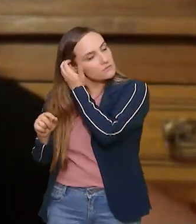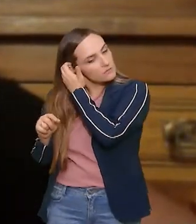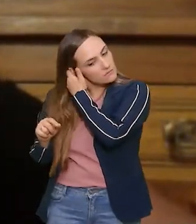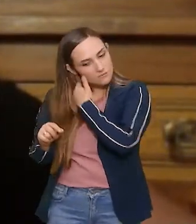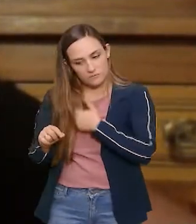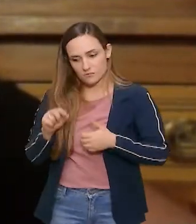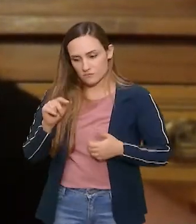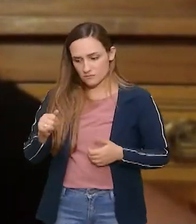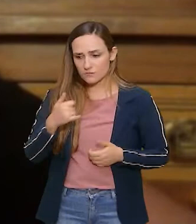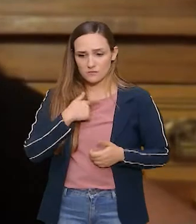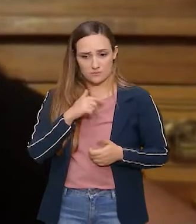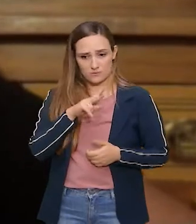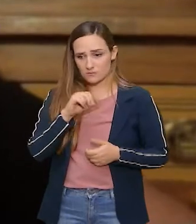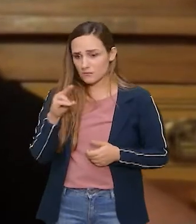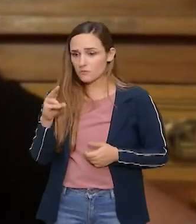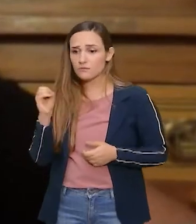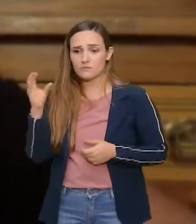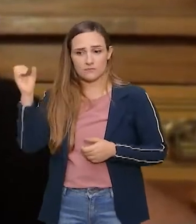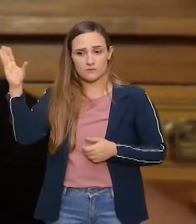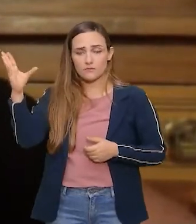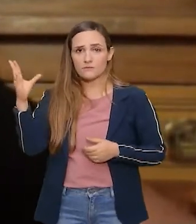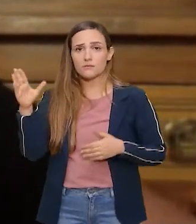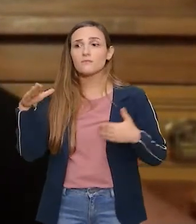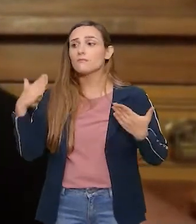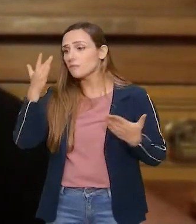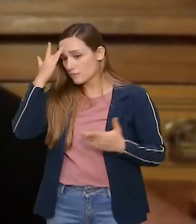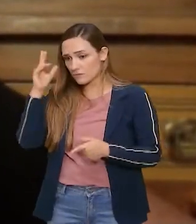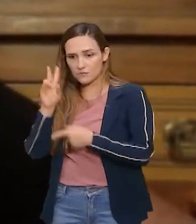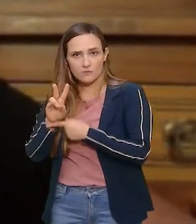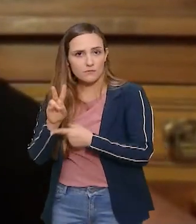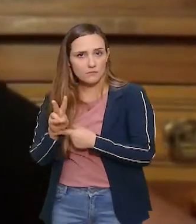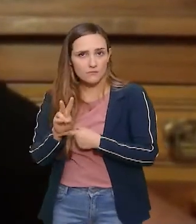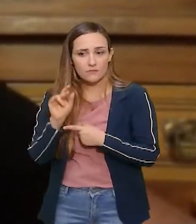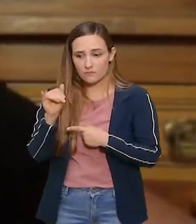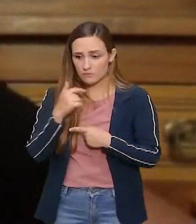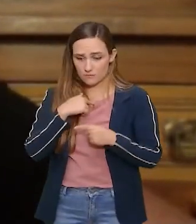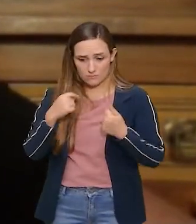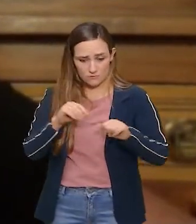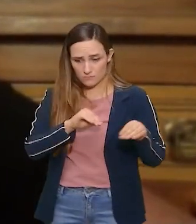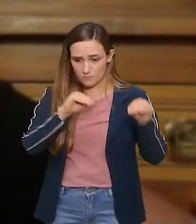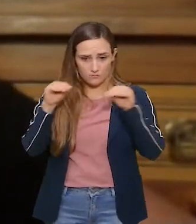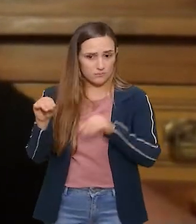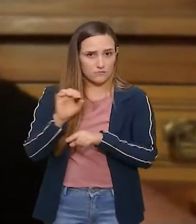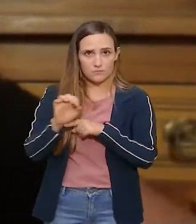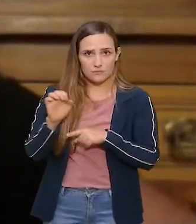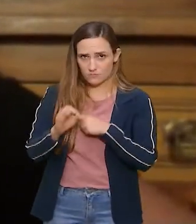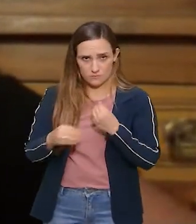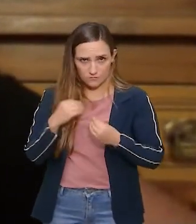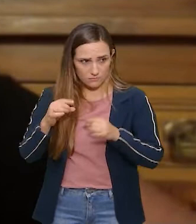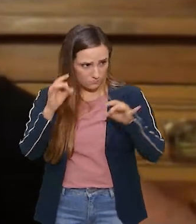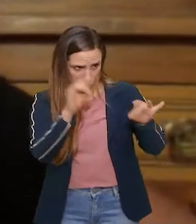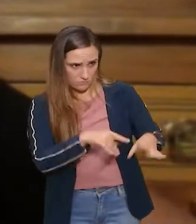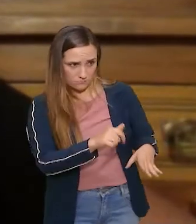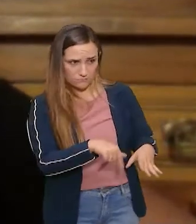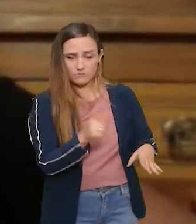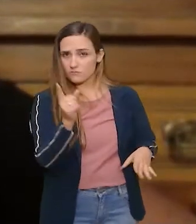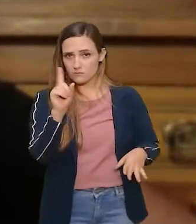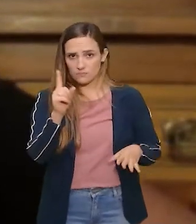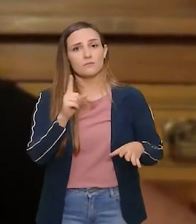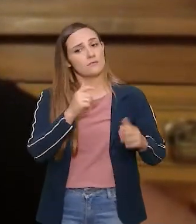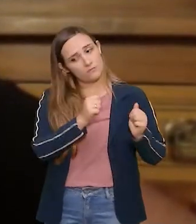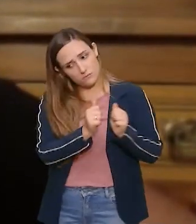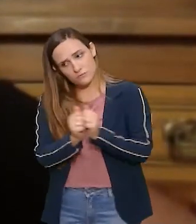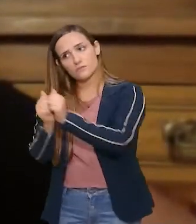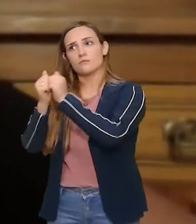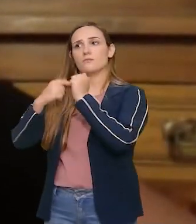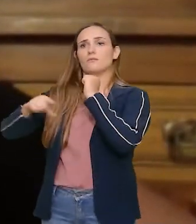resto da vida dele. Você tem que pensar, olha, quando eu for viajar, né, com quem que eu posso deixar meu animalzinho? Se eu tiver que mudar de estado, né, você